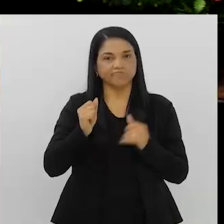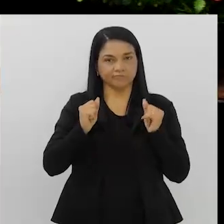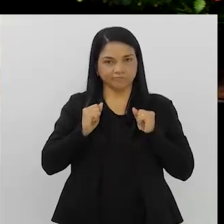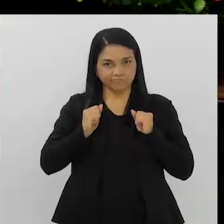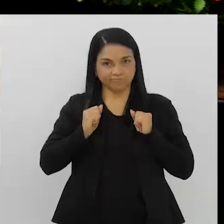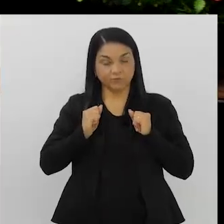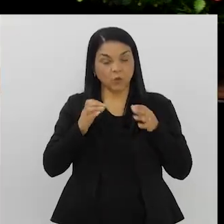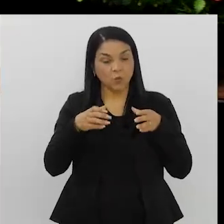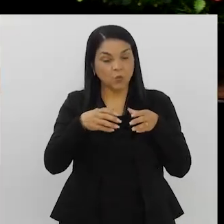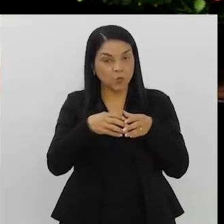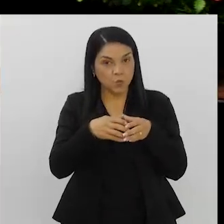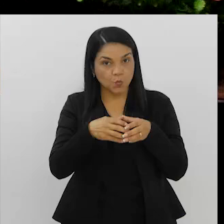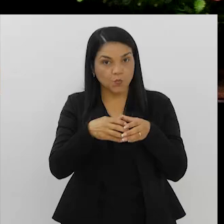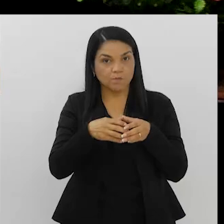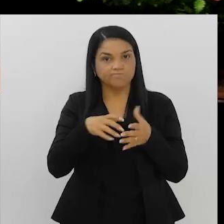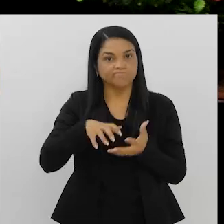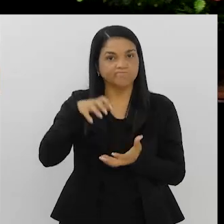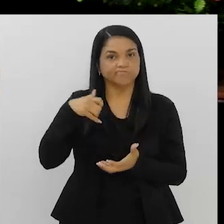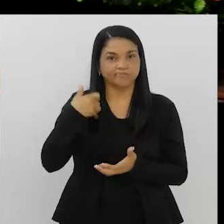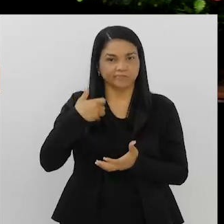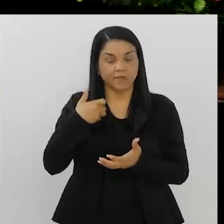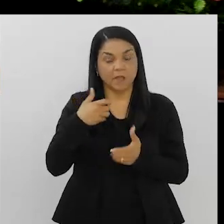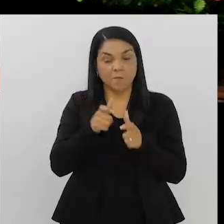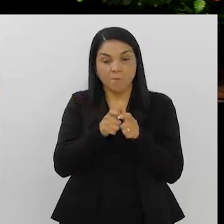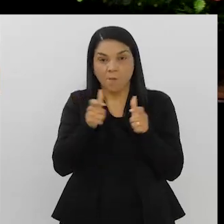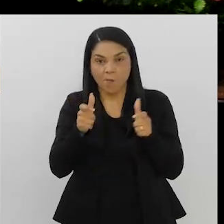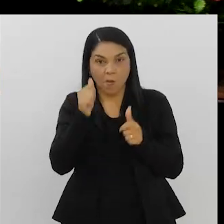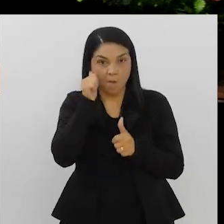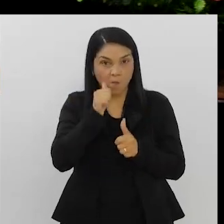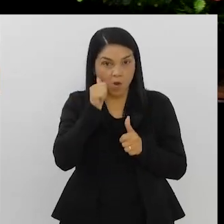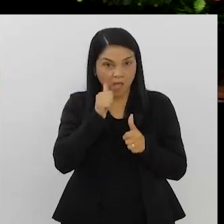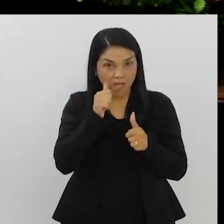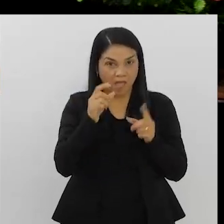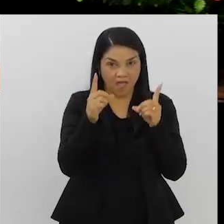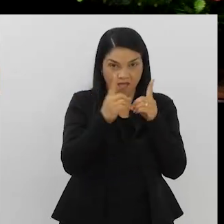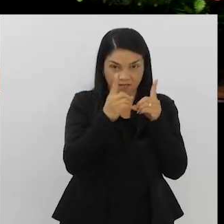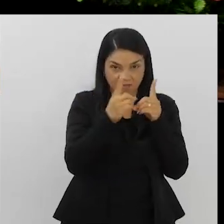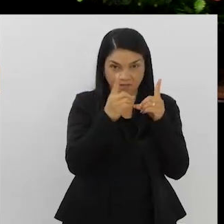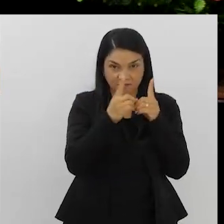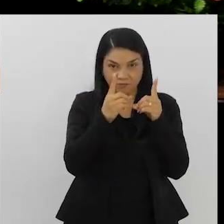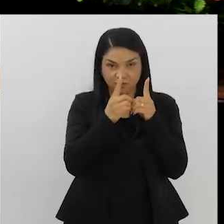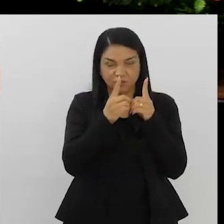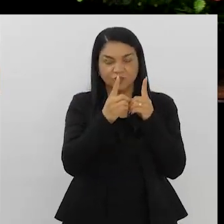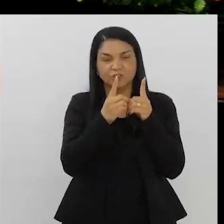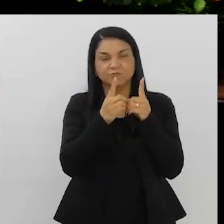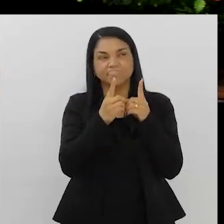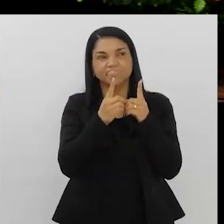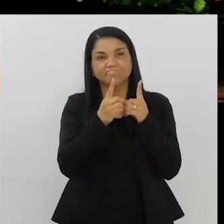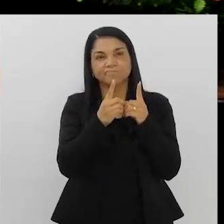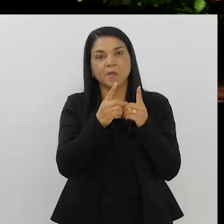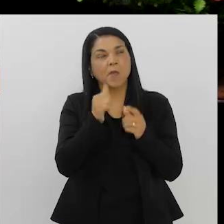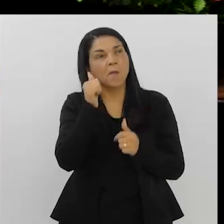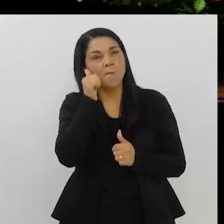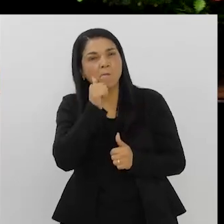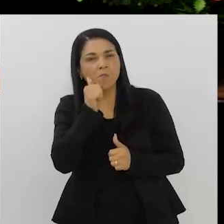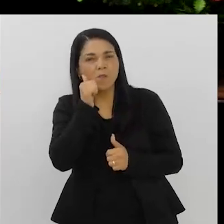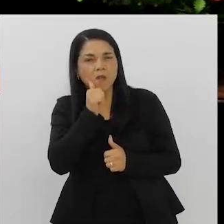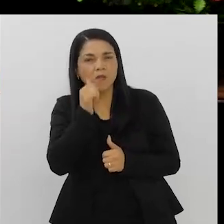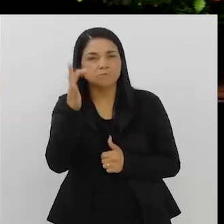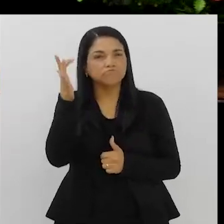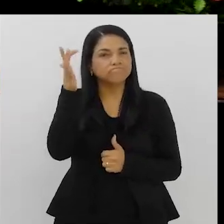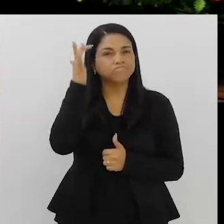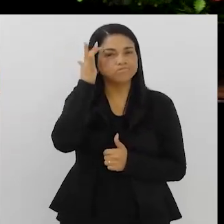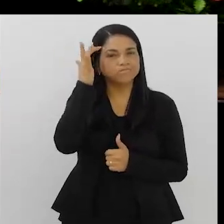de mulheres, né, das mulheres que a gente atendia naquele momento, eram mulheres já mais maduras, né, mulheres